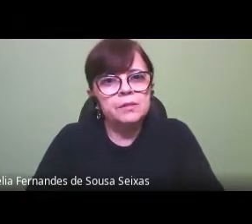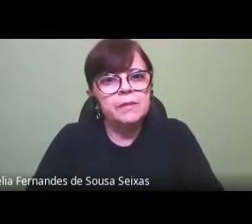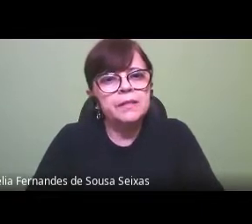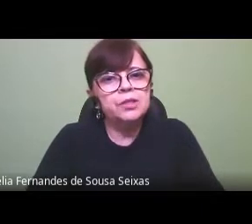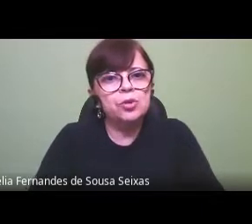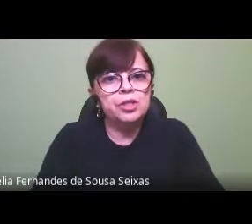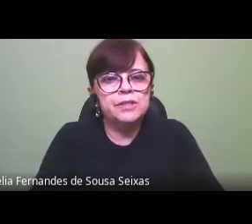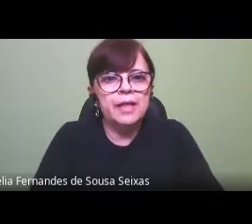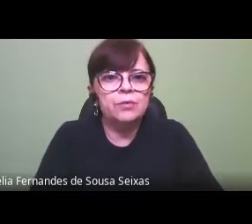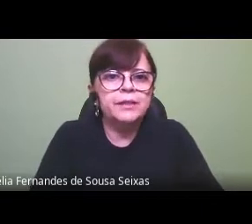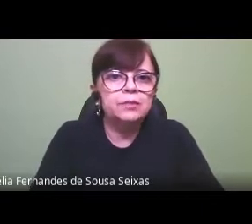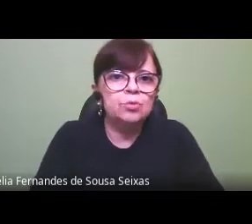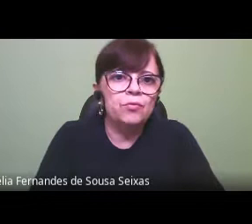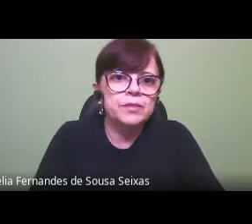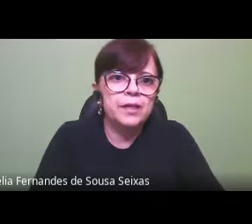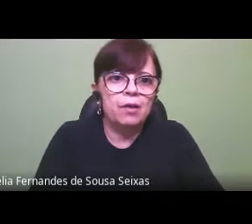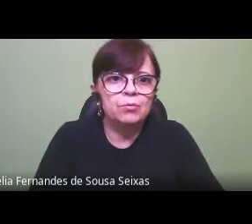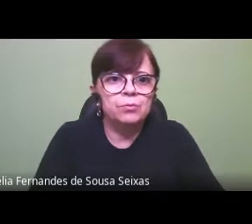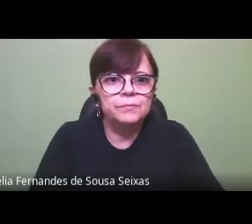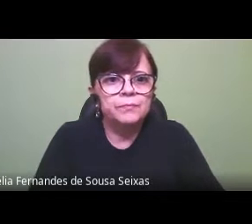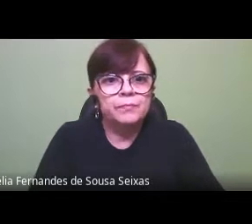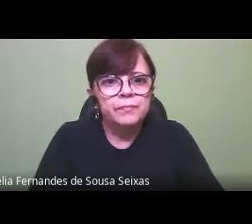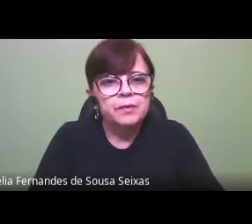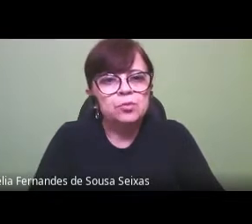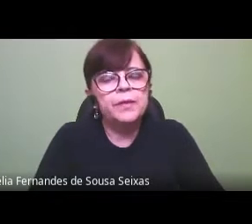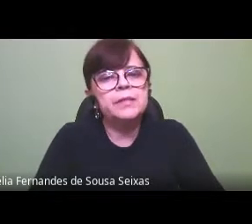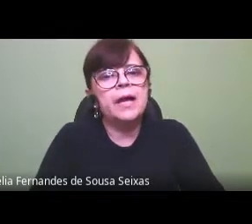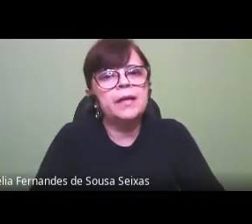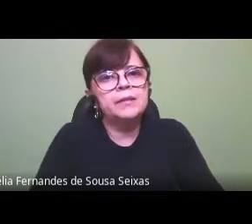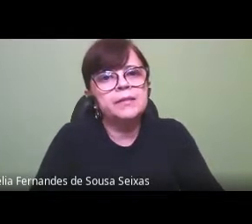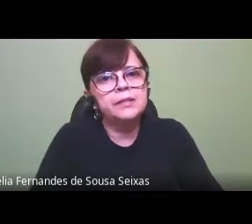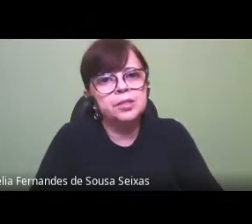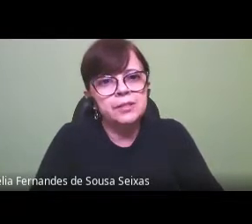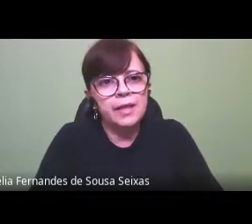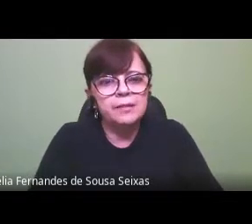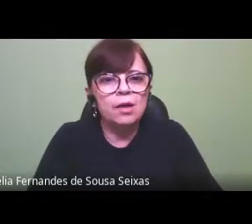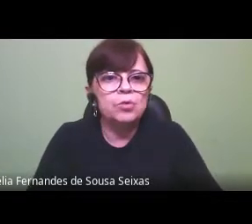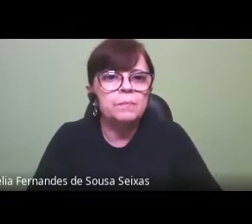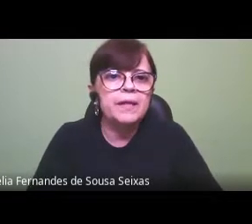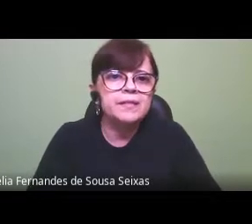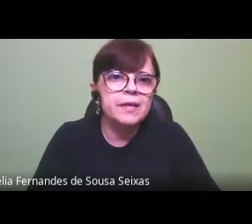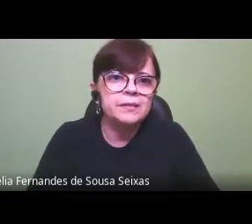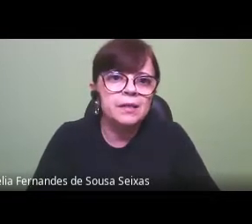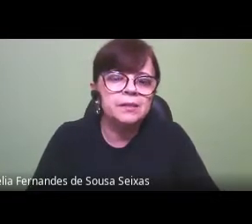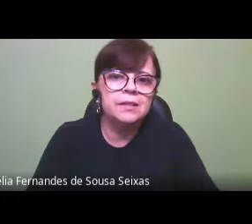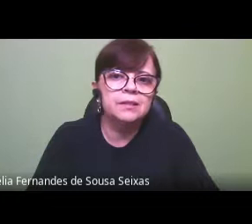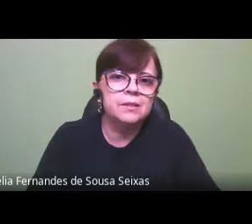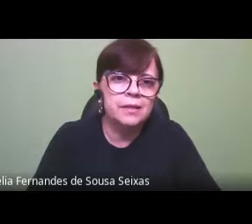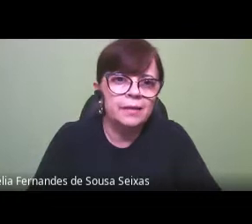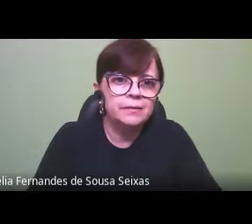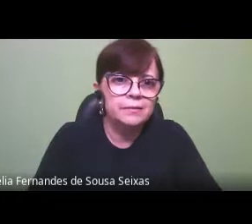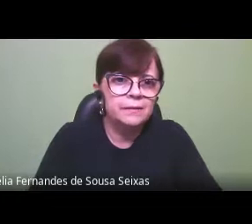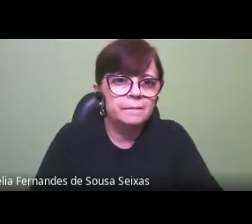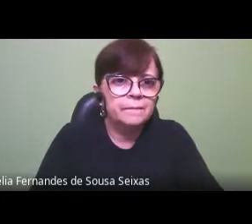morreu antes, mas ele deixou registrado, ele tentou fazer algo sobre a escrita de sinais, algo que parecesse a escrita